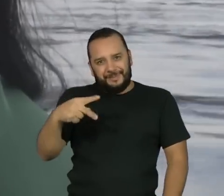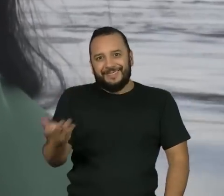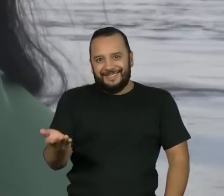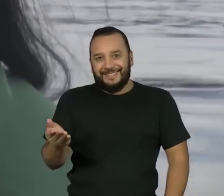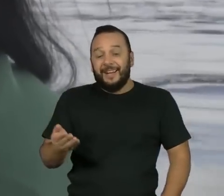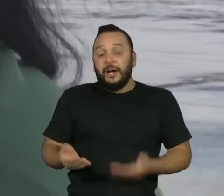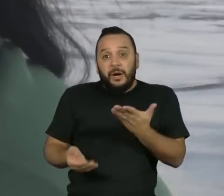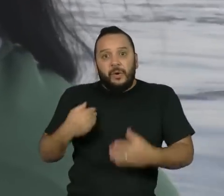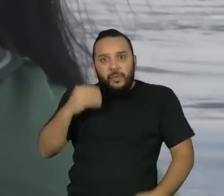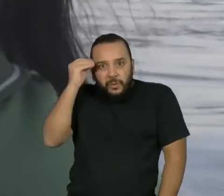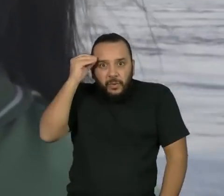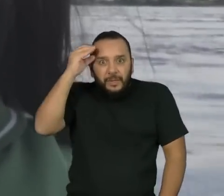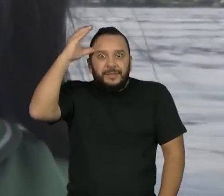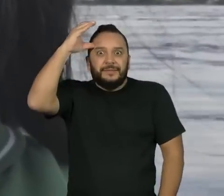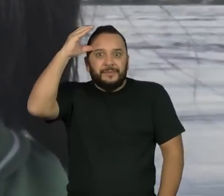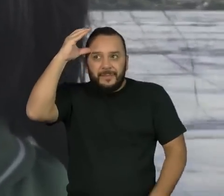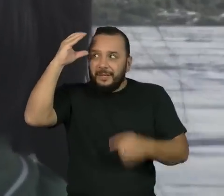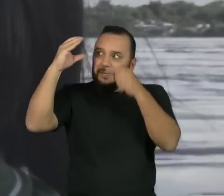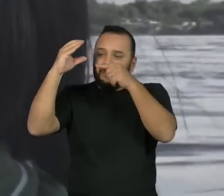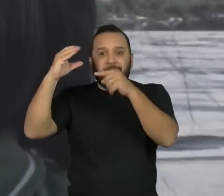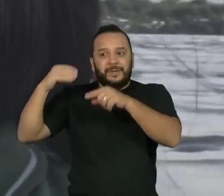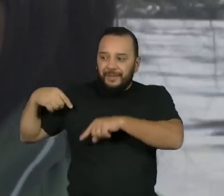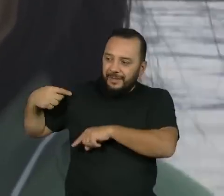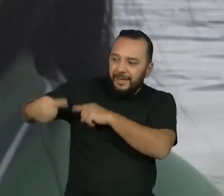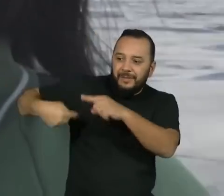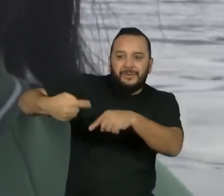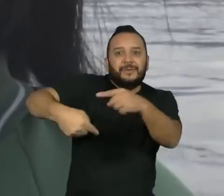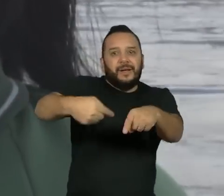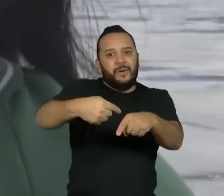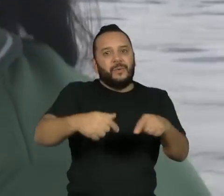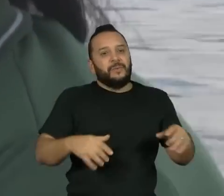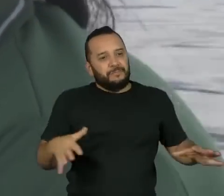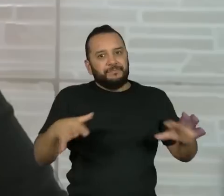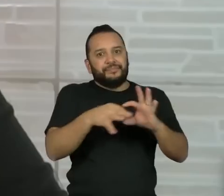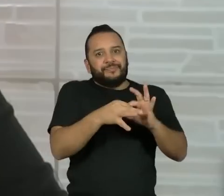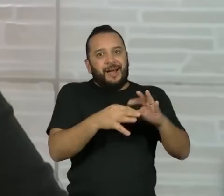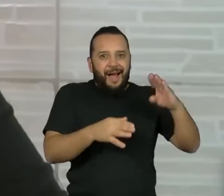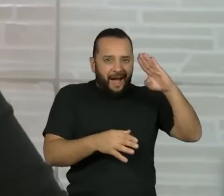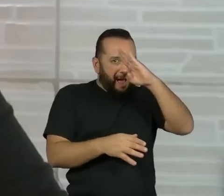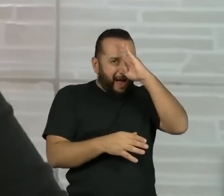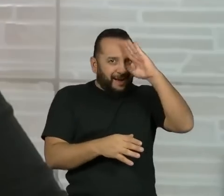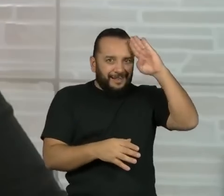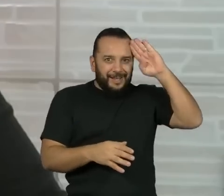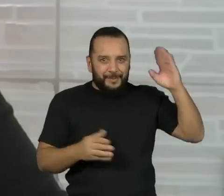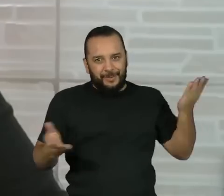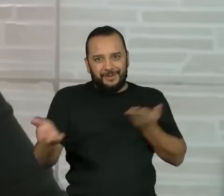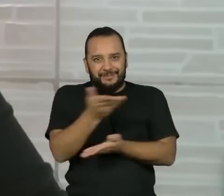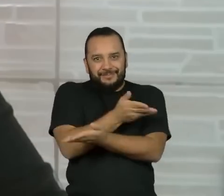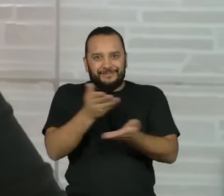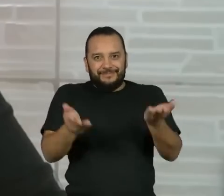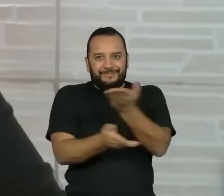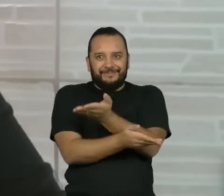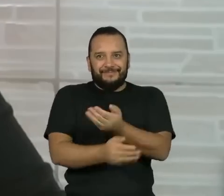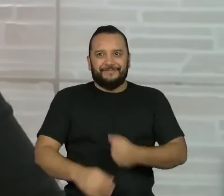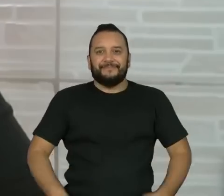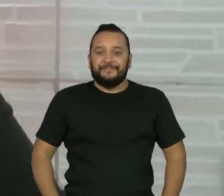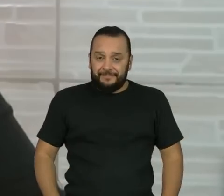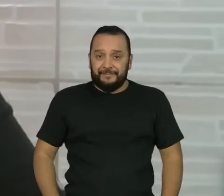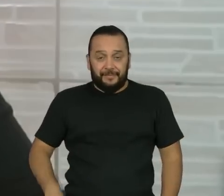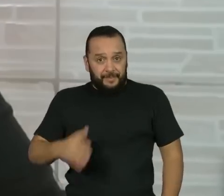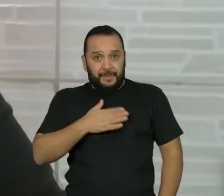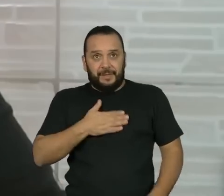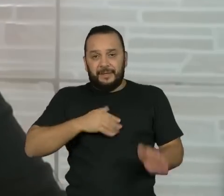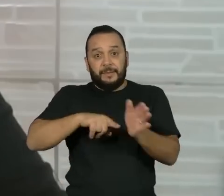compartilhar o saber tradicional com o ensino acadêmico. A minha pesquisa, ela se baseia no ritual do